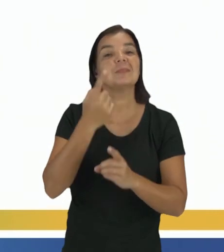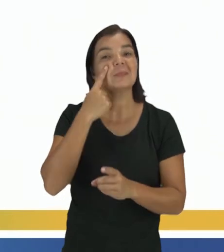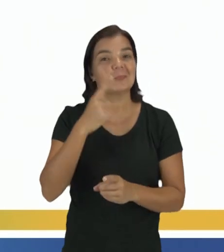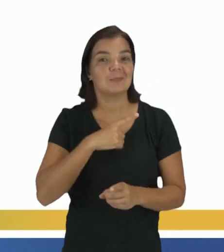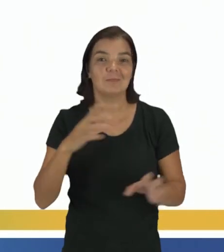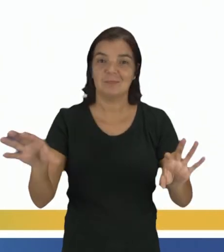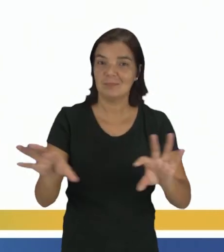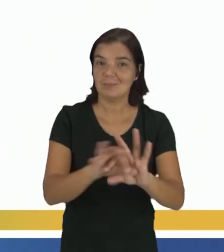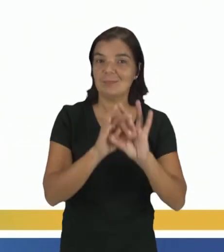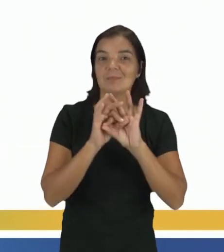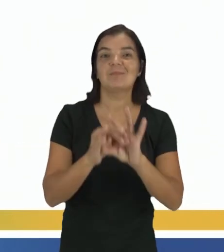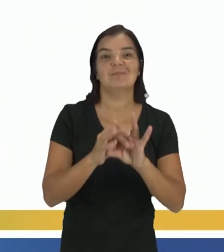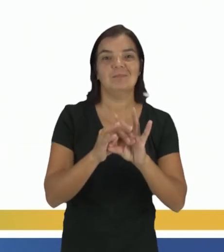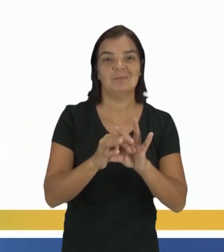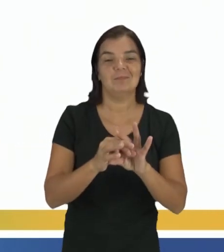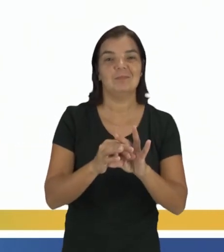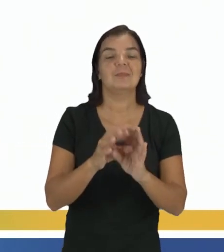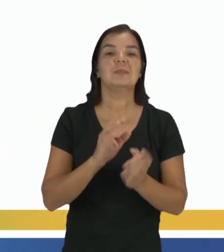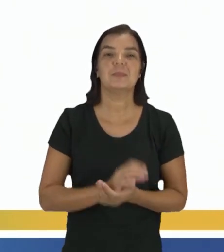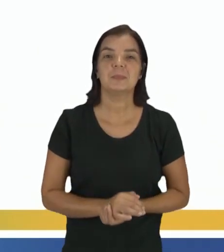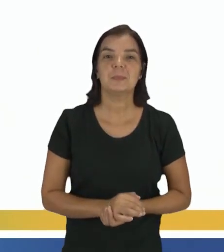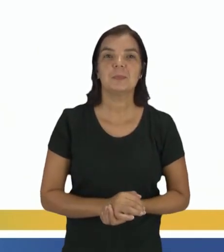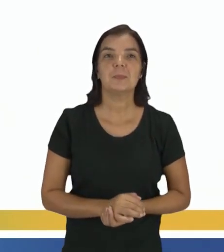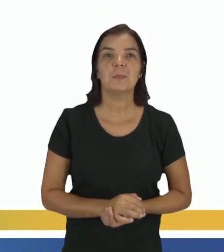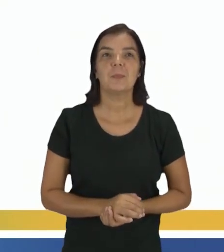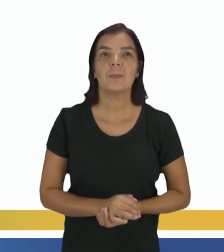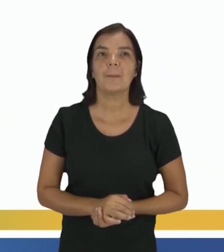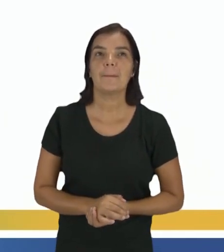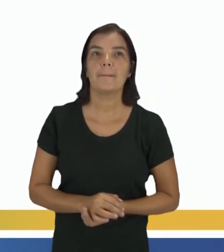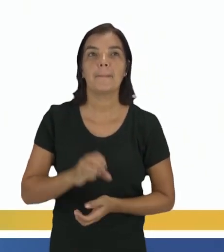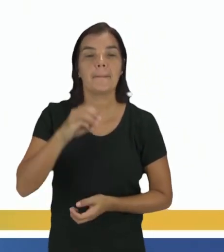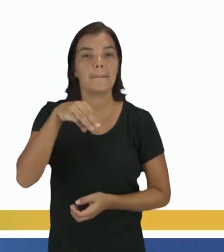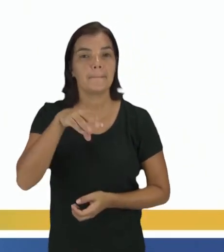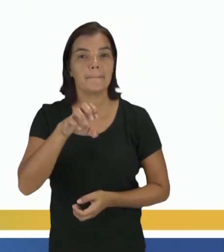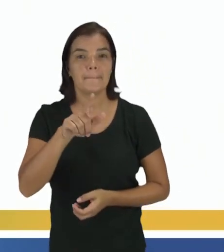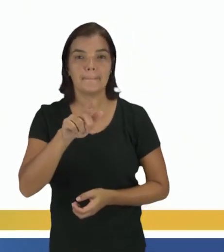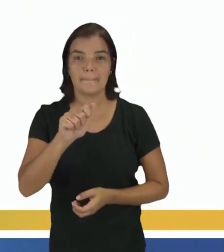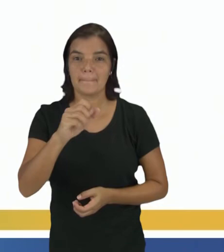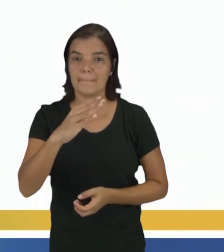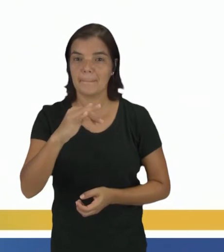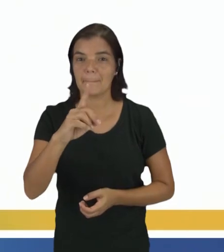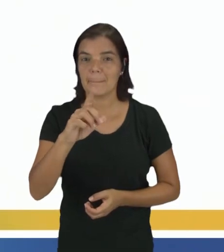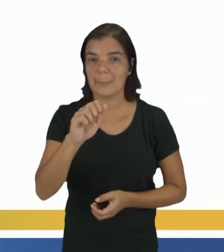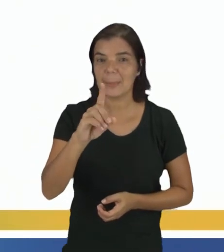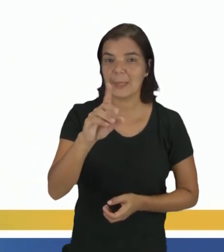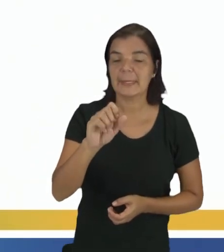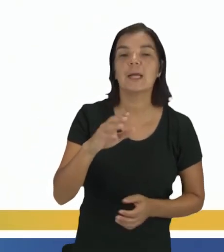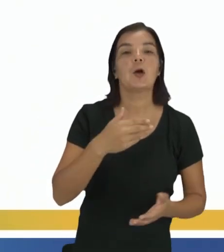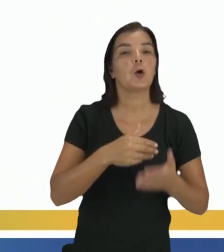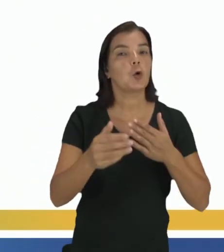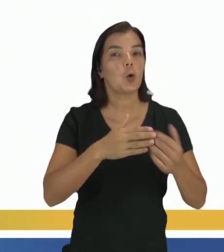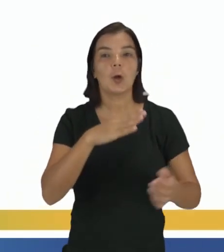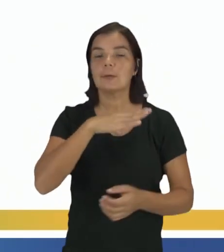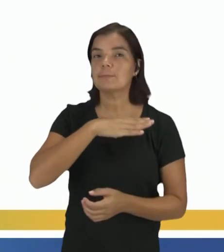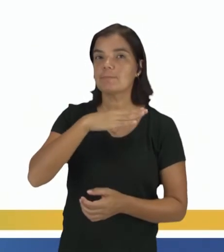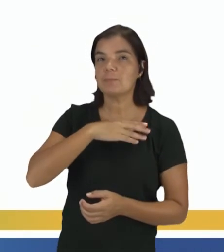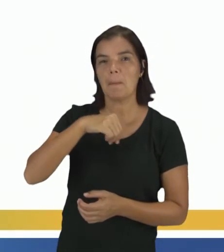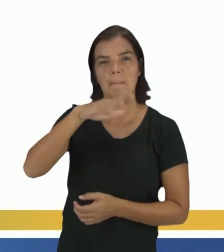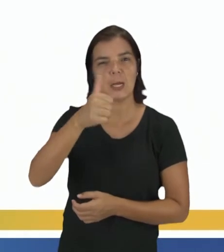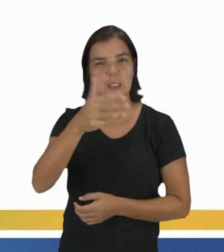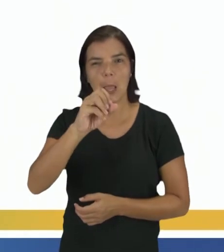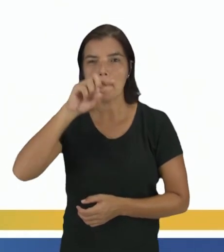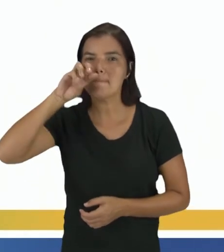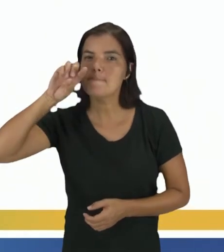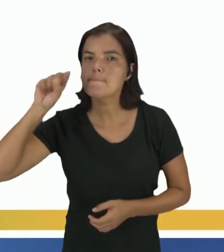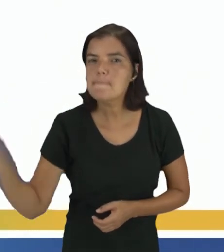vamos ter a junção, a falada megalópole, ok? Nós temos a megacidade, que é toda e qualquer cidade com mais de 10 milhões